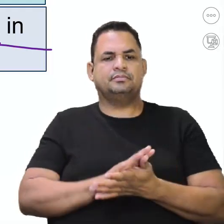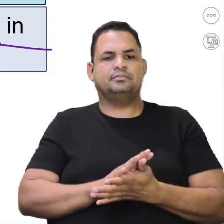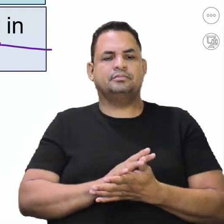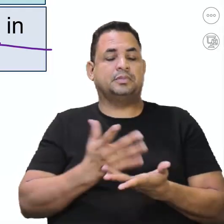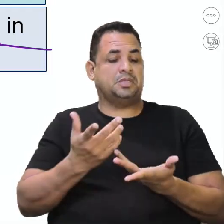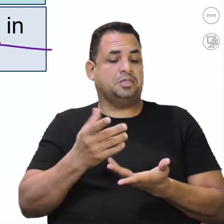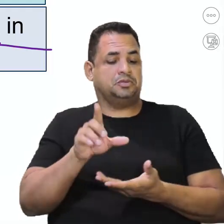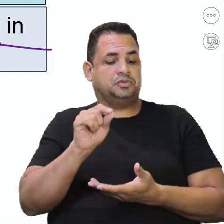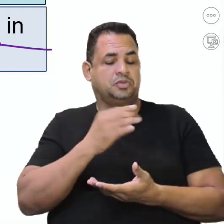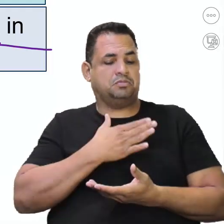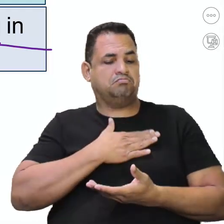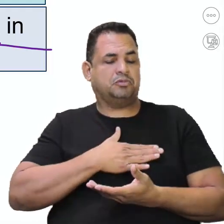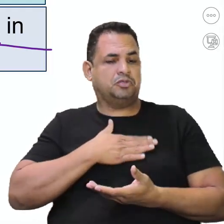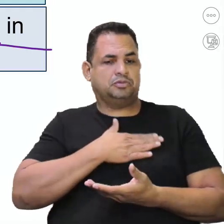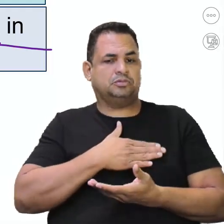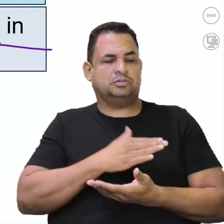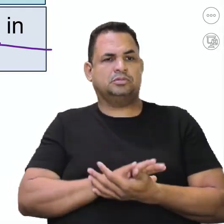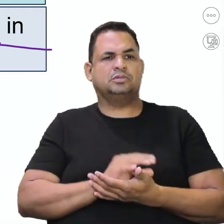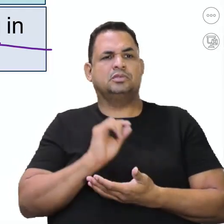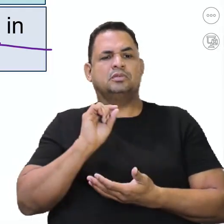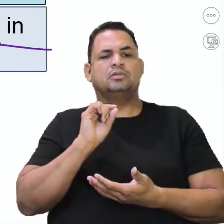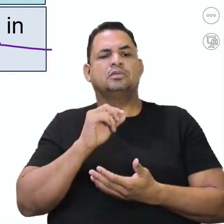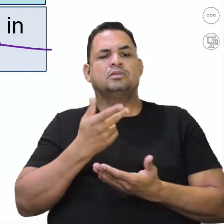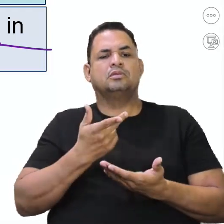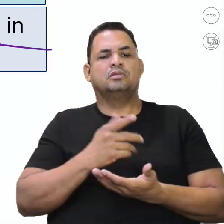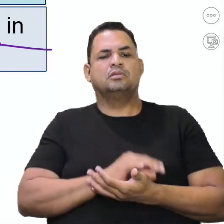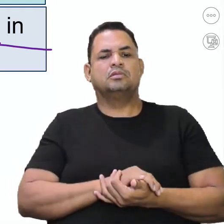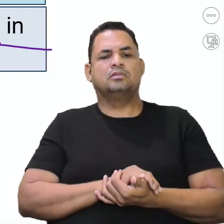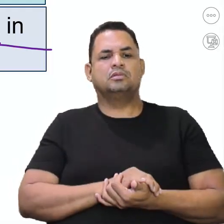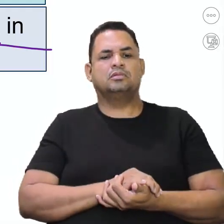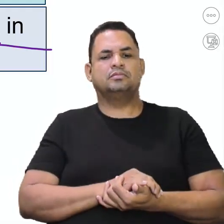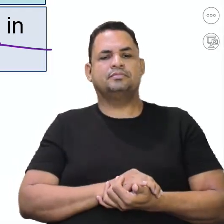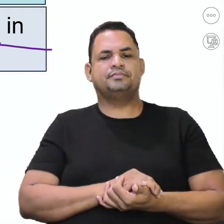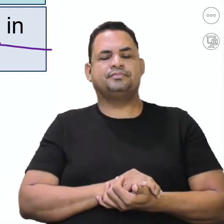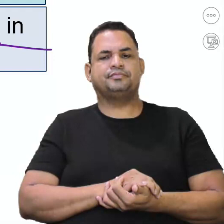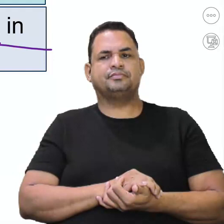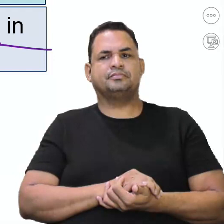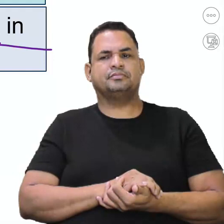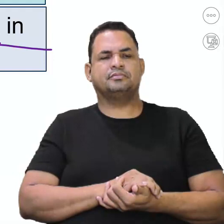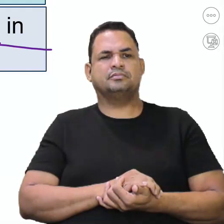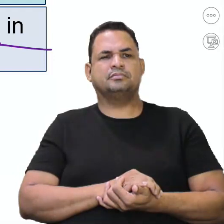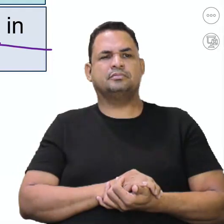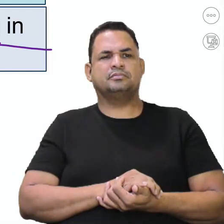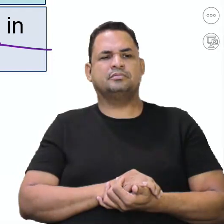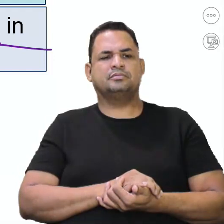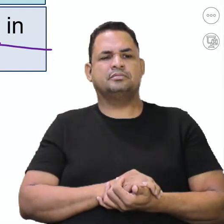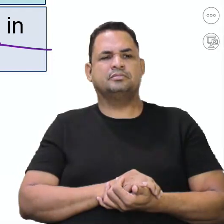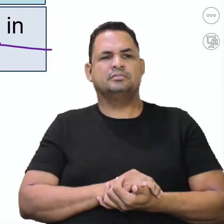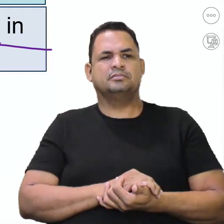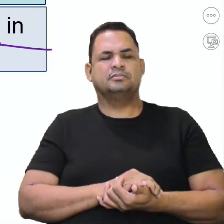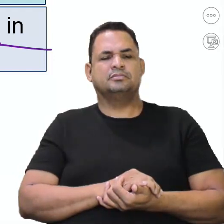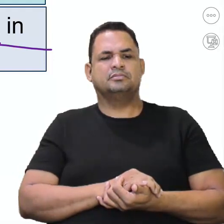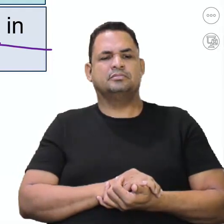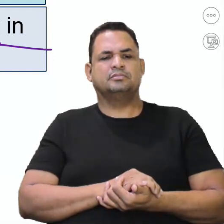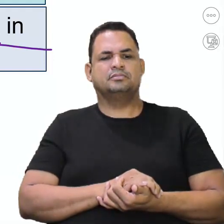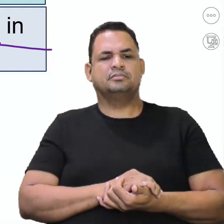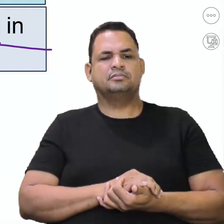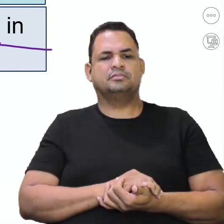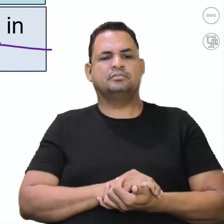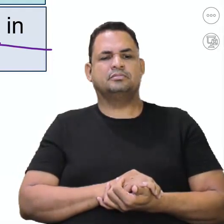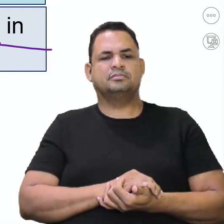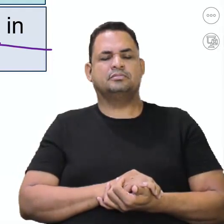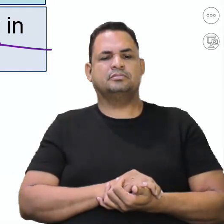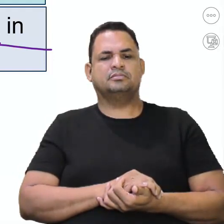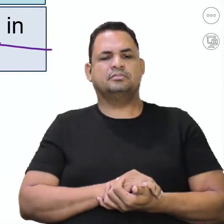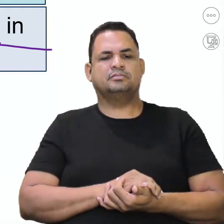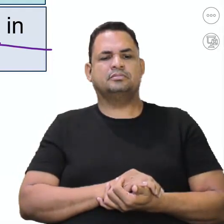meu preferido, comic strip. Que diz aqui? Words may be introduced within or near each